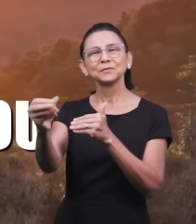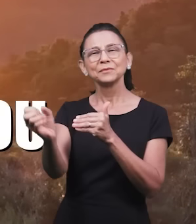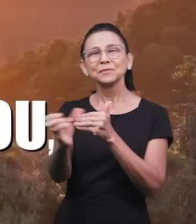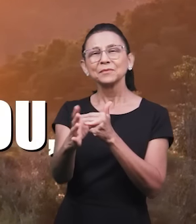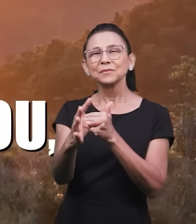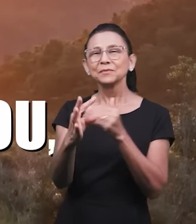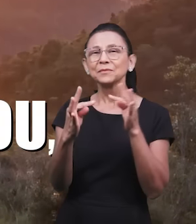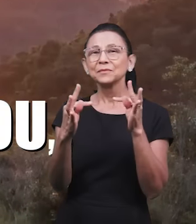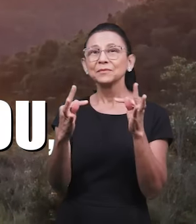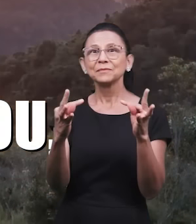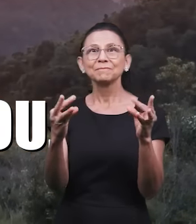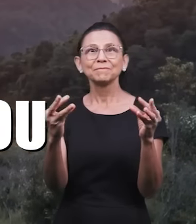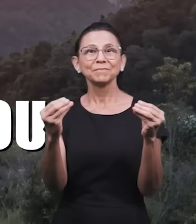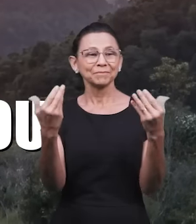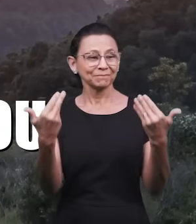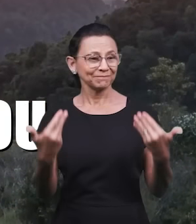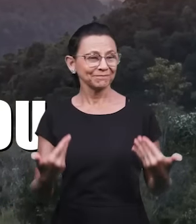minha vida